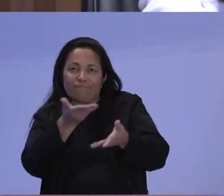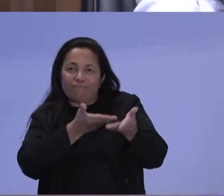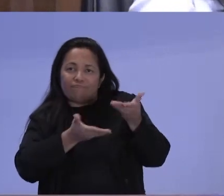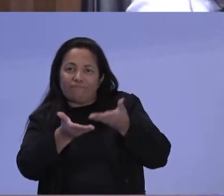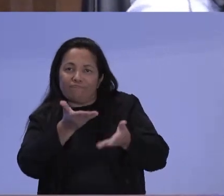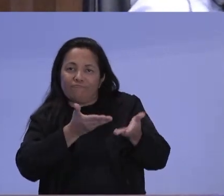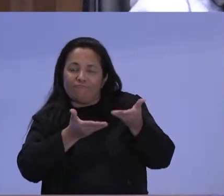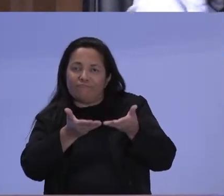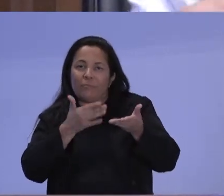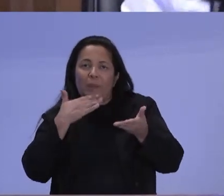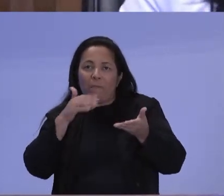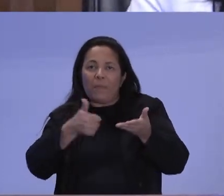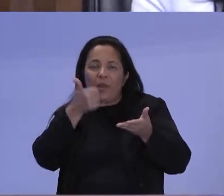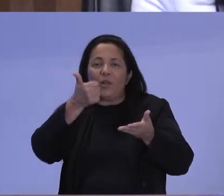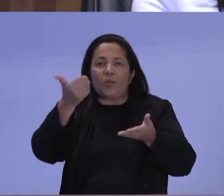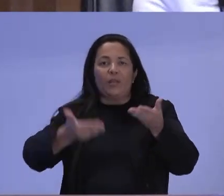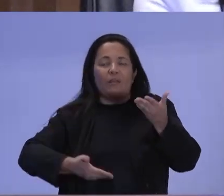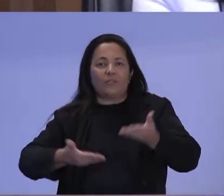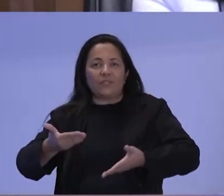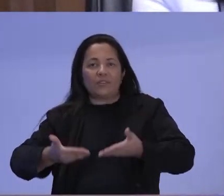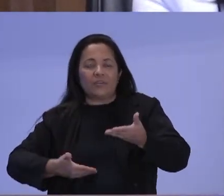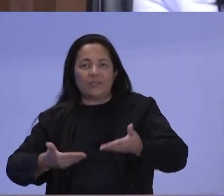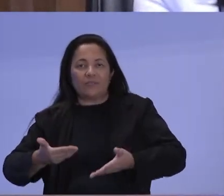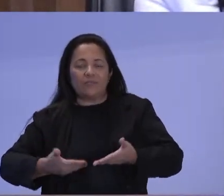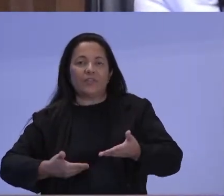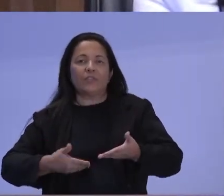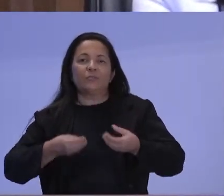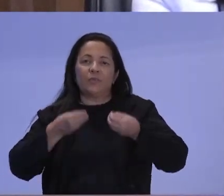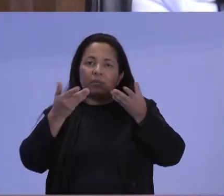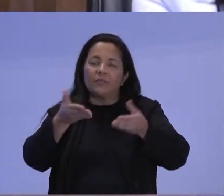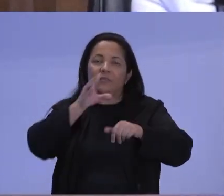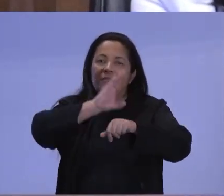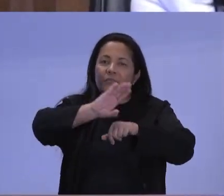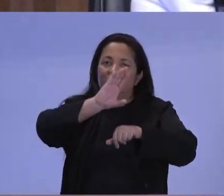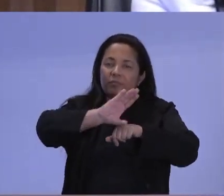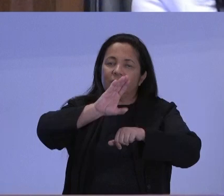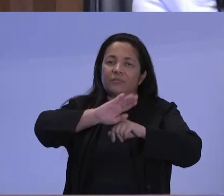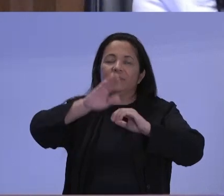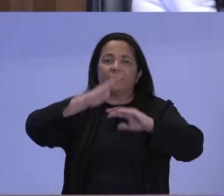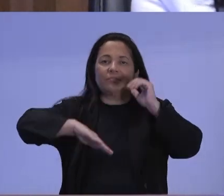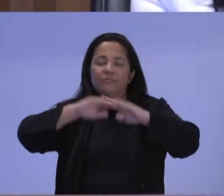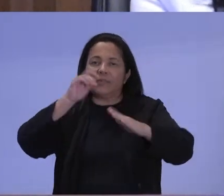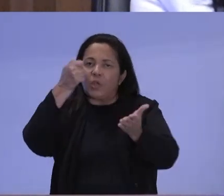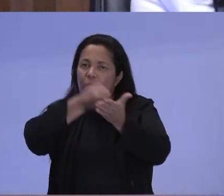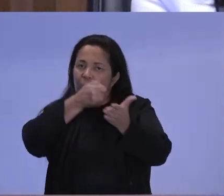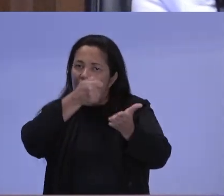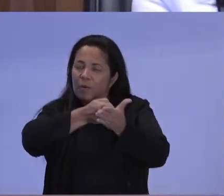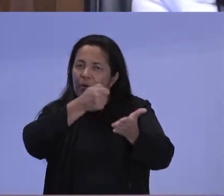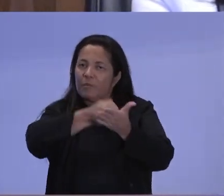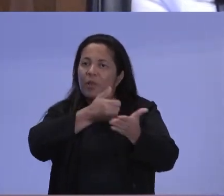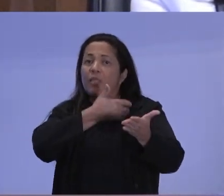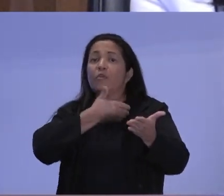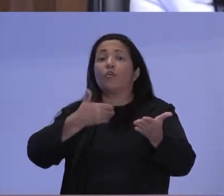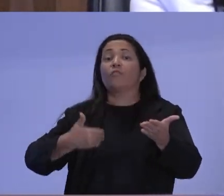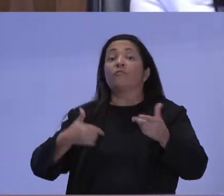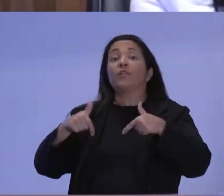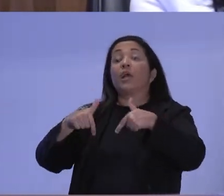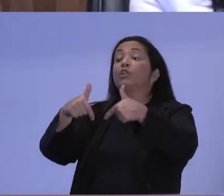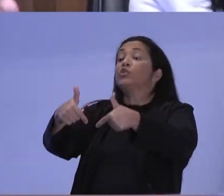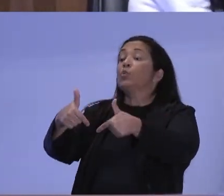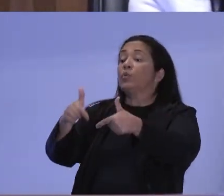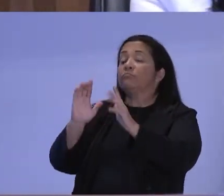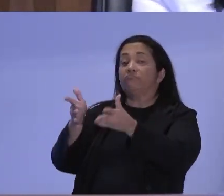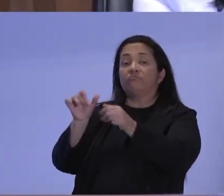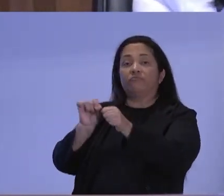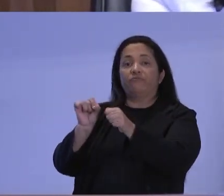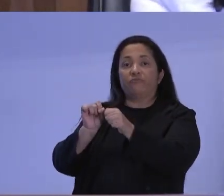do serviço nessa área, da informação, da capacitação, cobrar as iniciativas, ver o que está sendo feito, o que não está sendo feito, como é que a gente